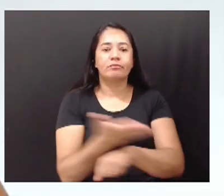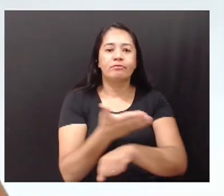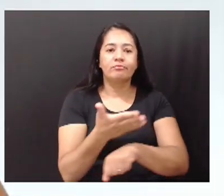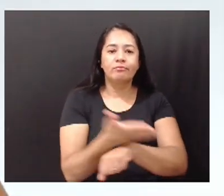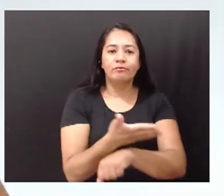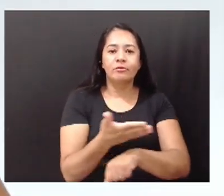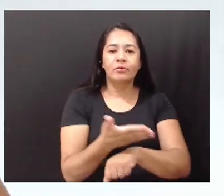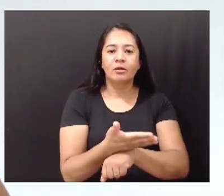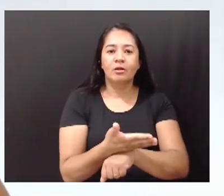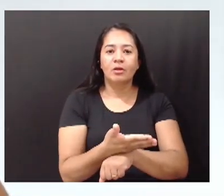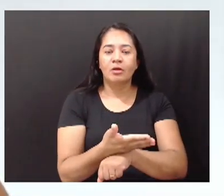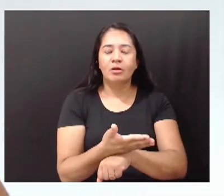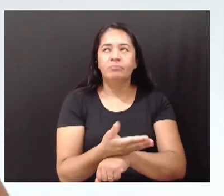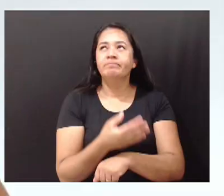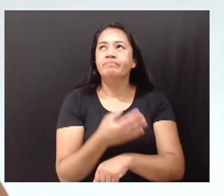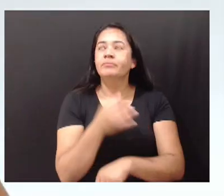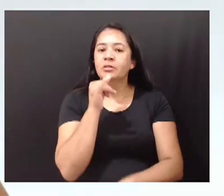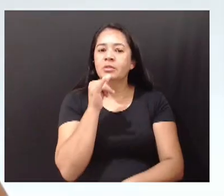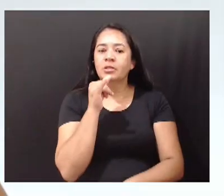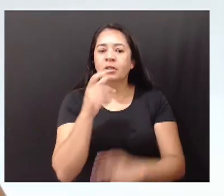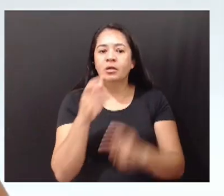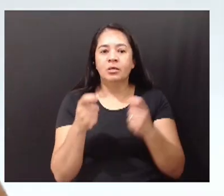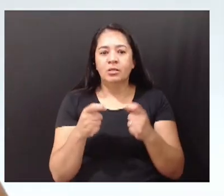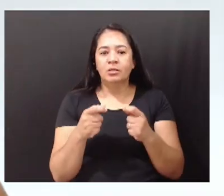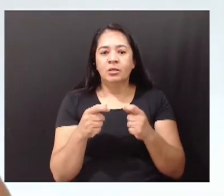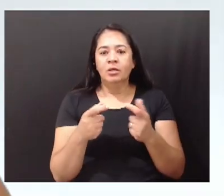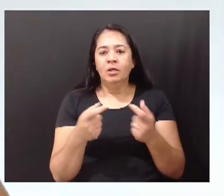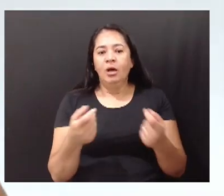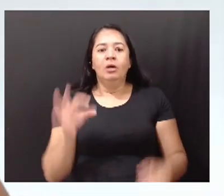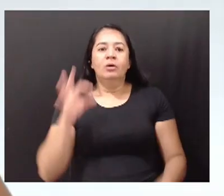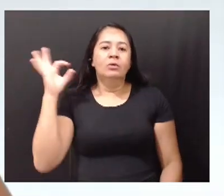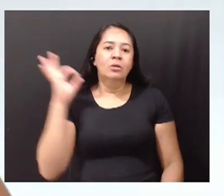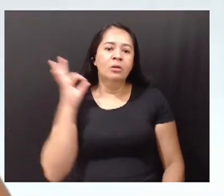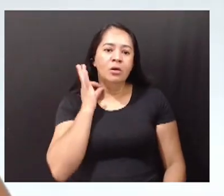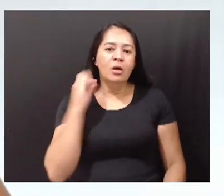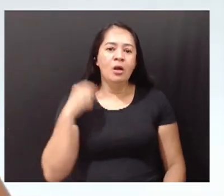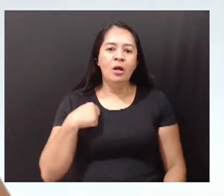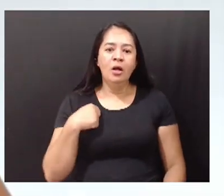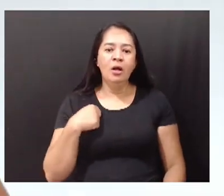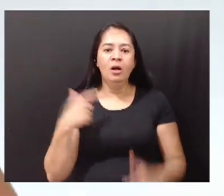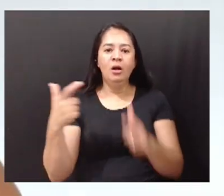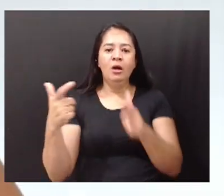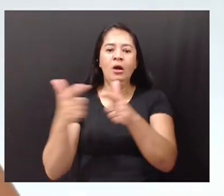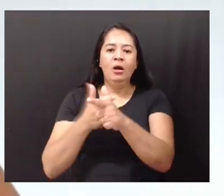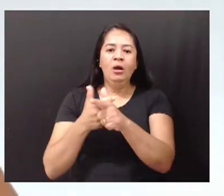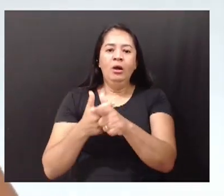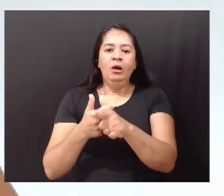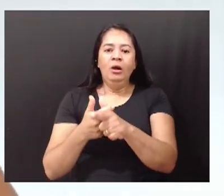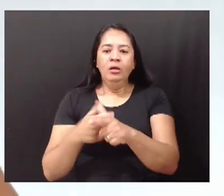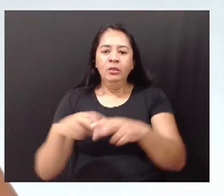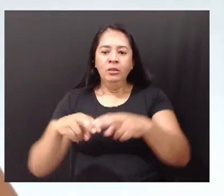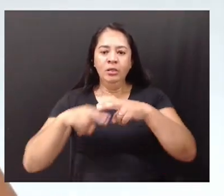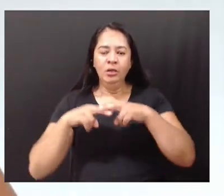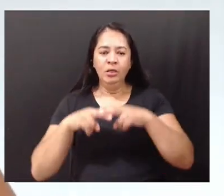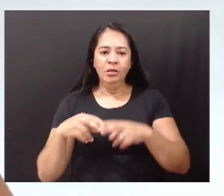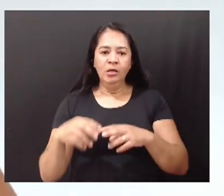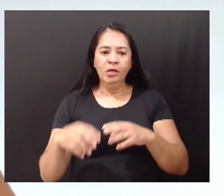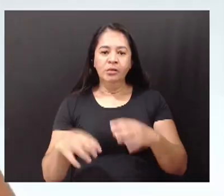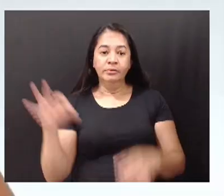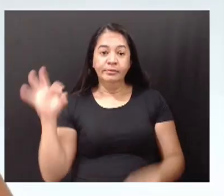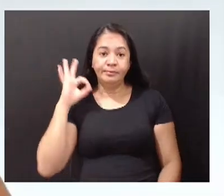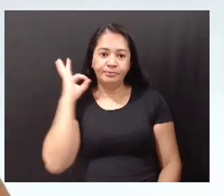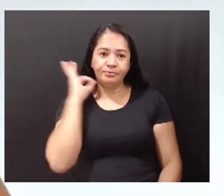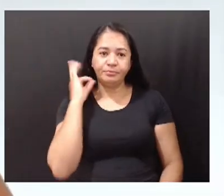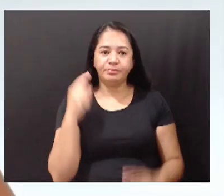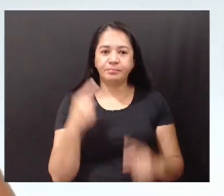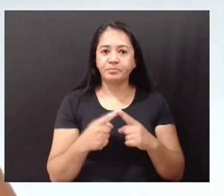como é que se diz, dos jogos de azar, por exemplo, onde eu começo a me endividar diante desses jogos quando eu não tenho mais esse equilíbrio, ou seja, eu vou